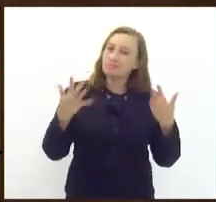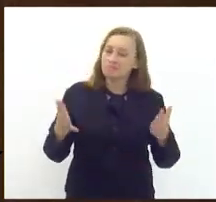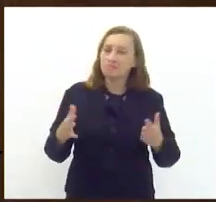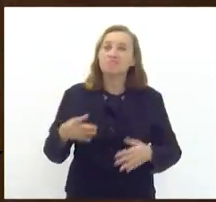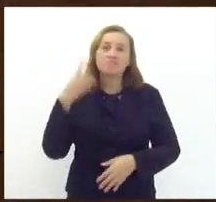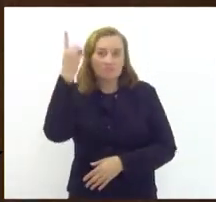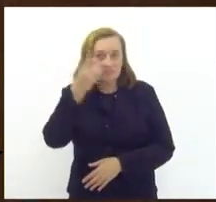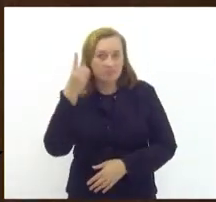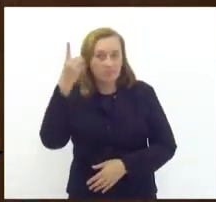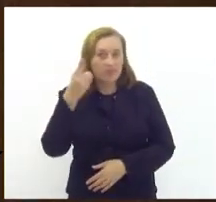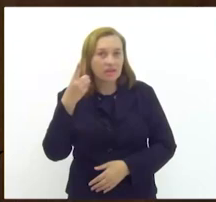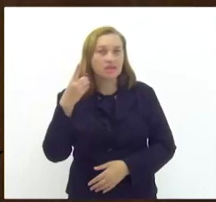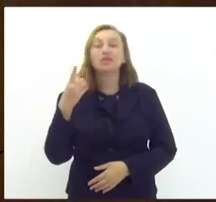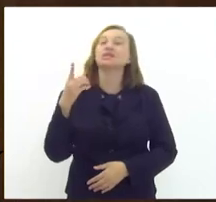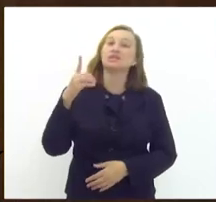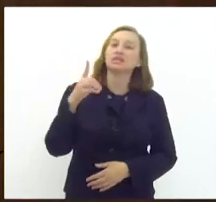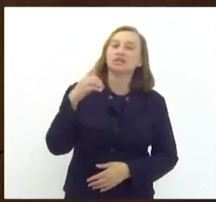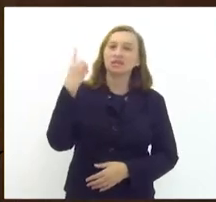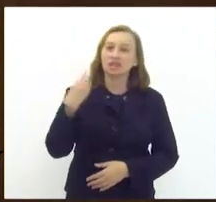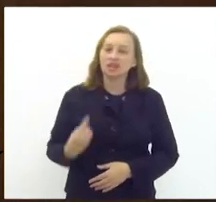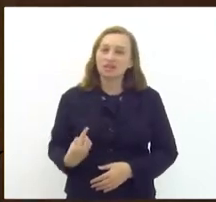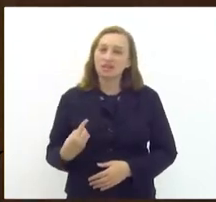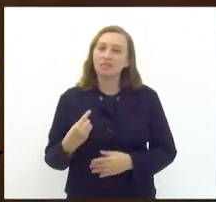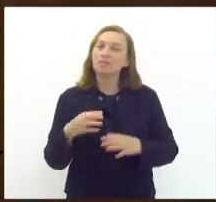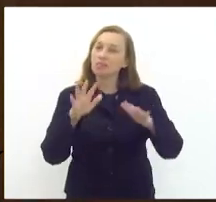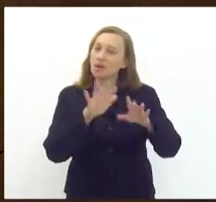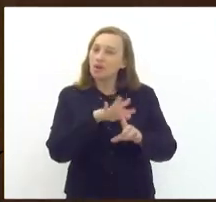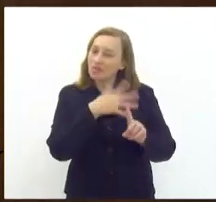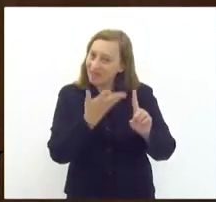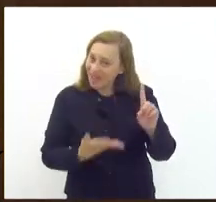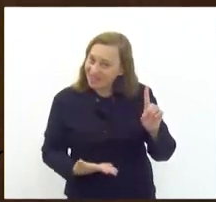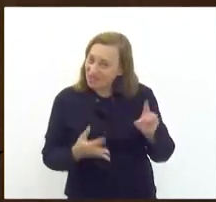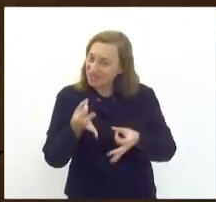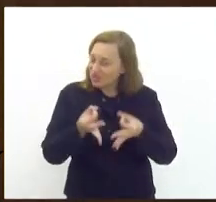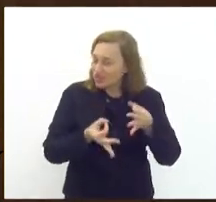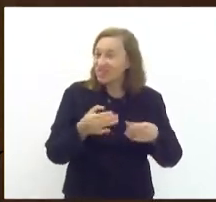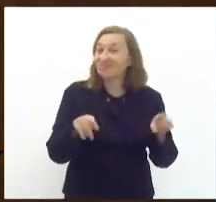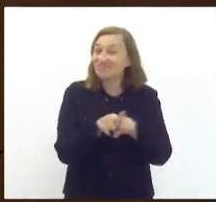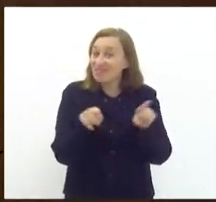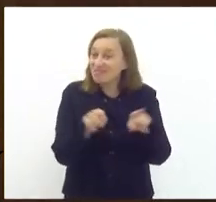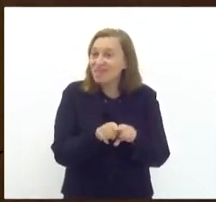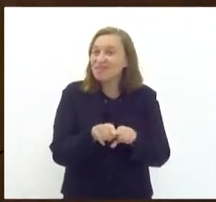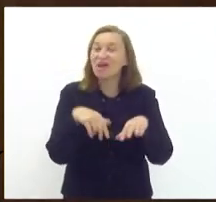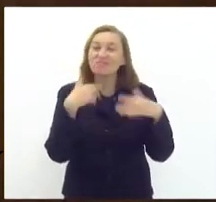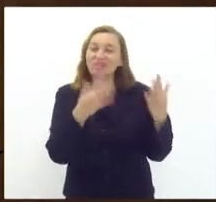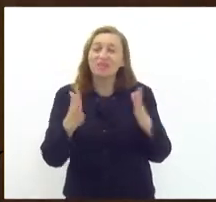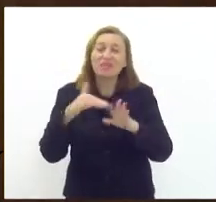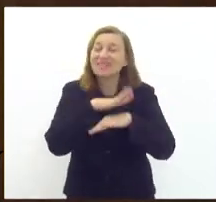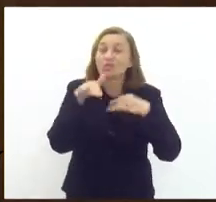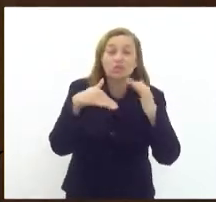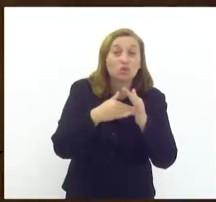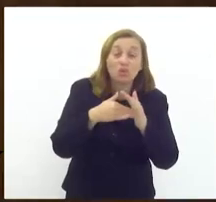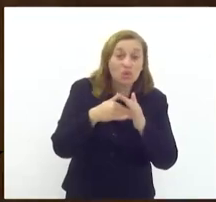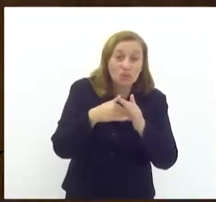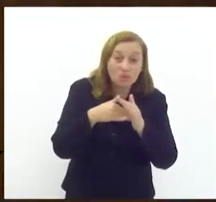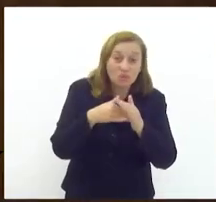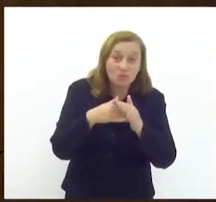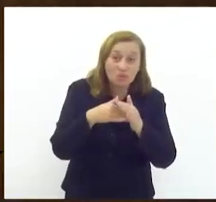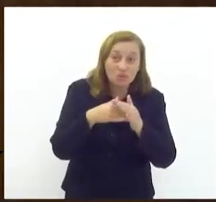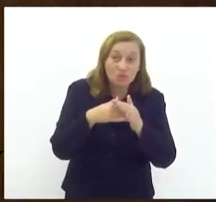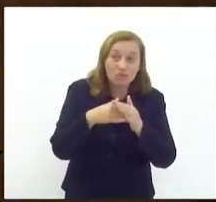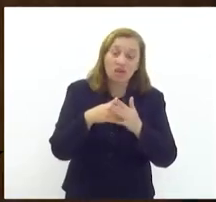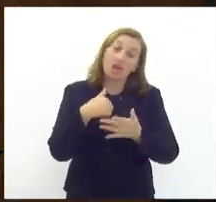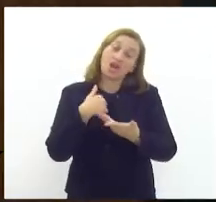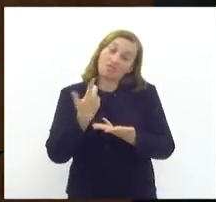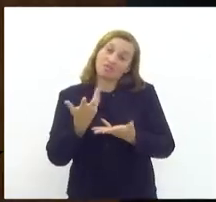deputada Dani Balbi pela homenagem justa também Parabéns a todos e todas sobretudo que